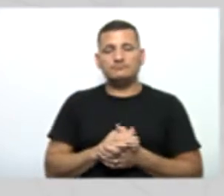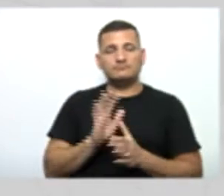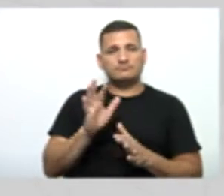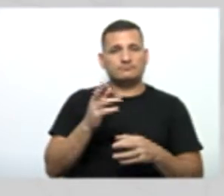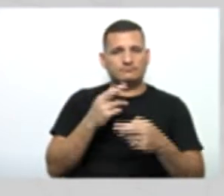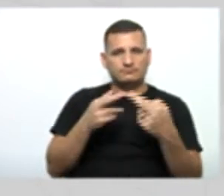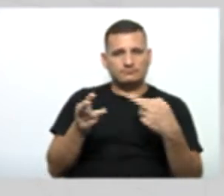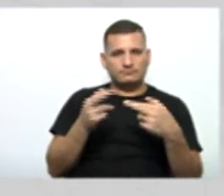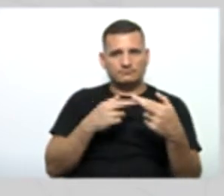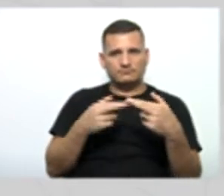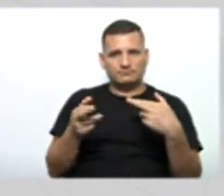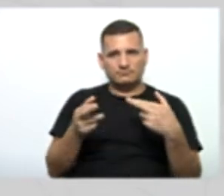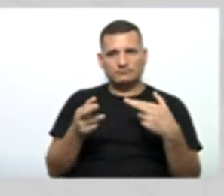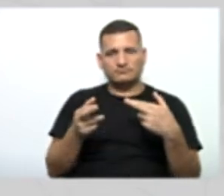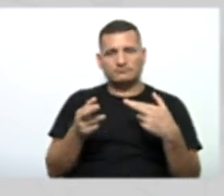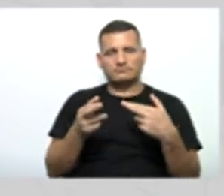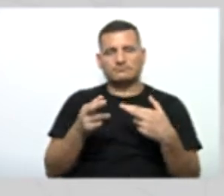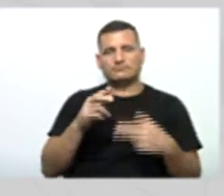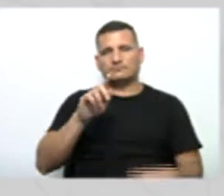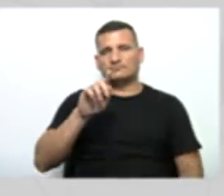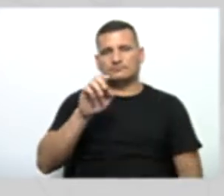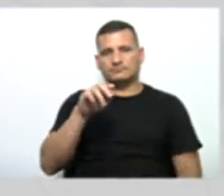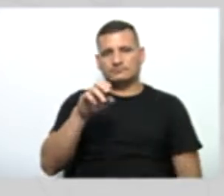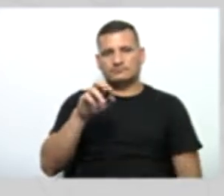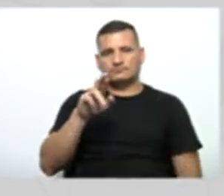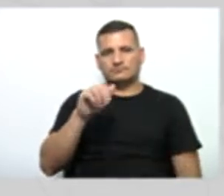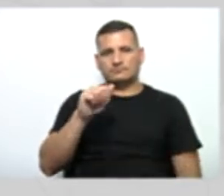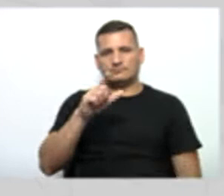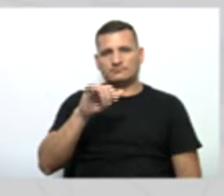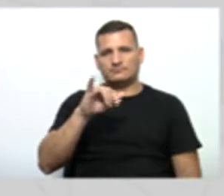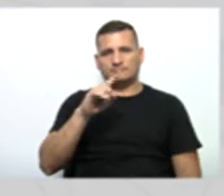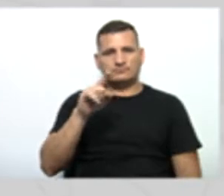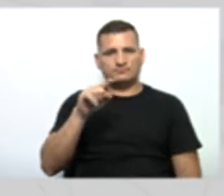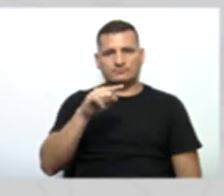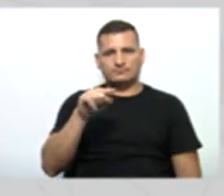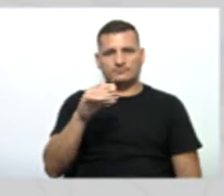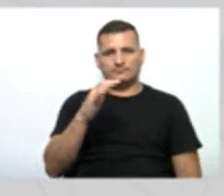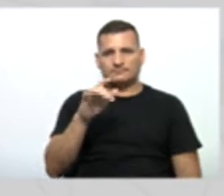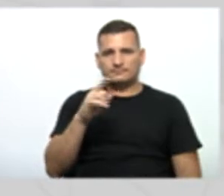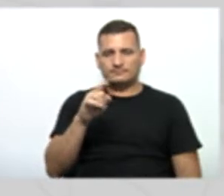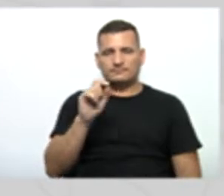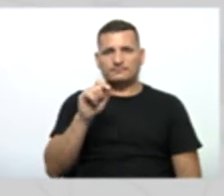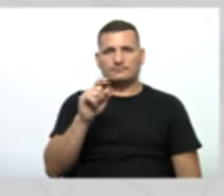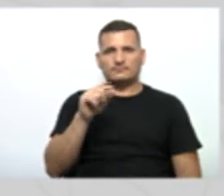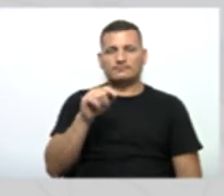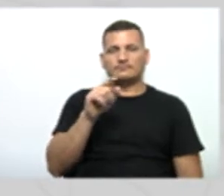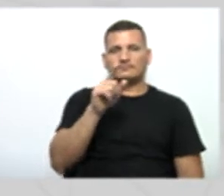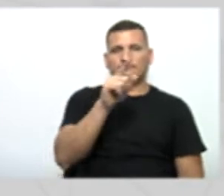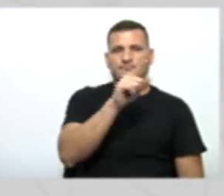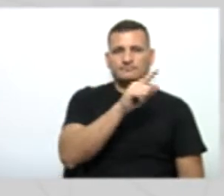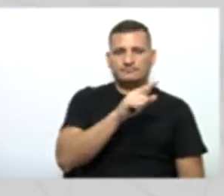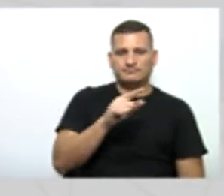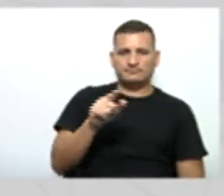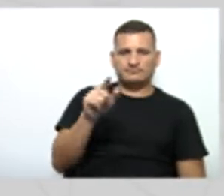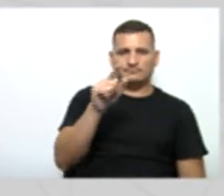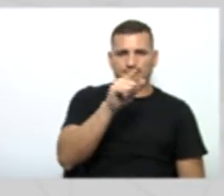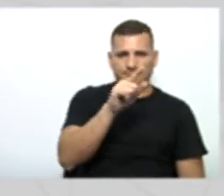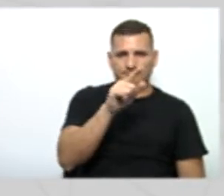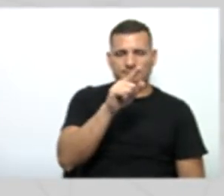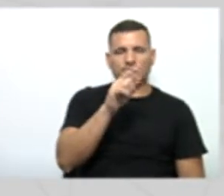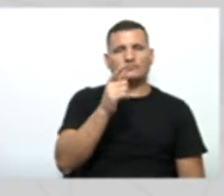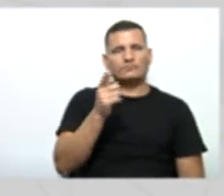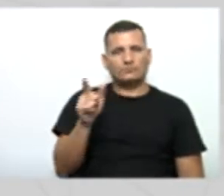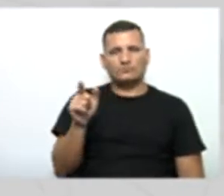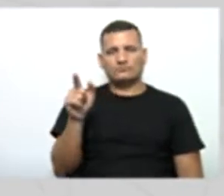de generalização é uma relação entre um caso de uso, não é isso? Mais geral, e um caso de uso